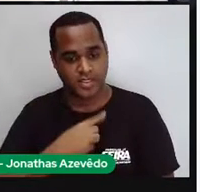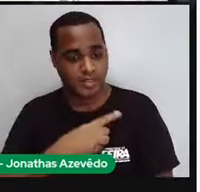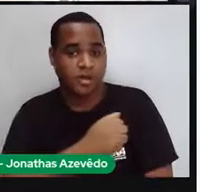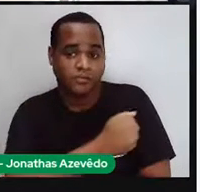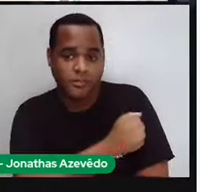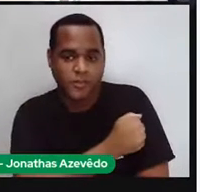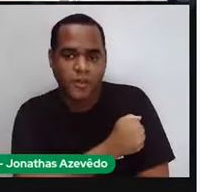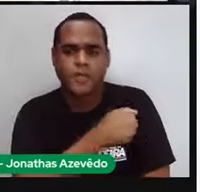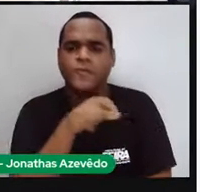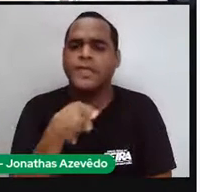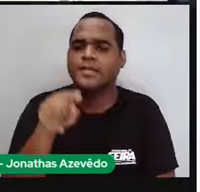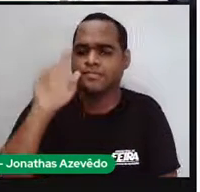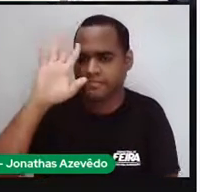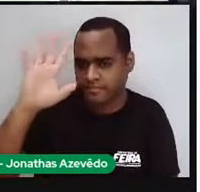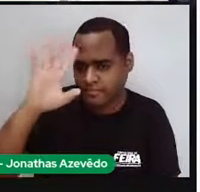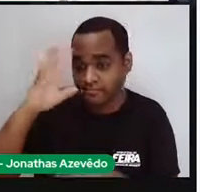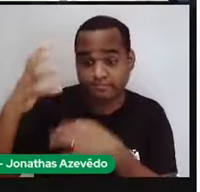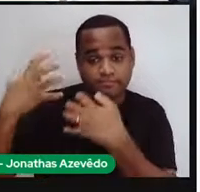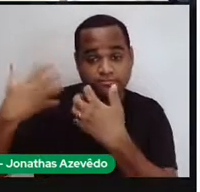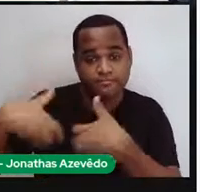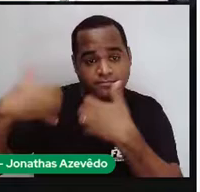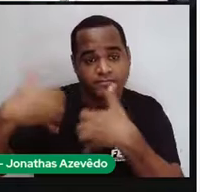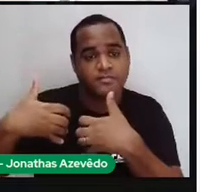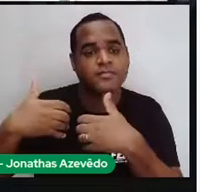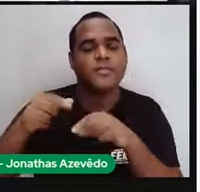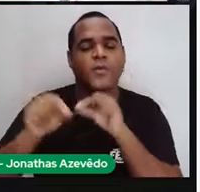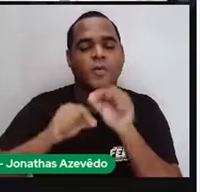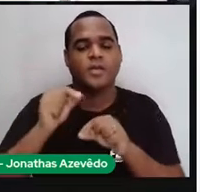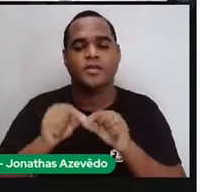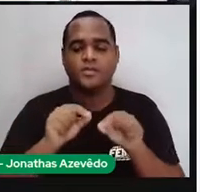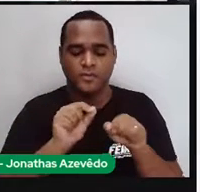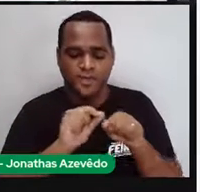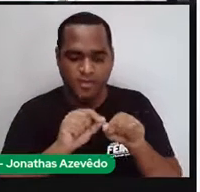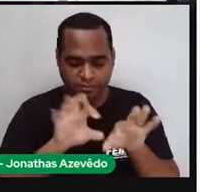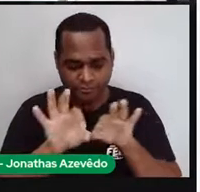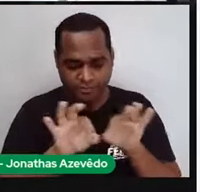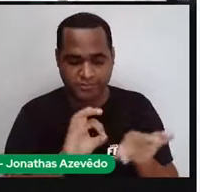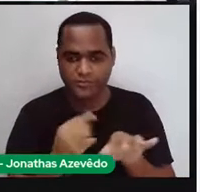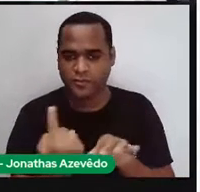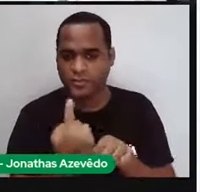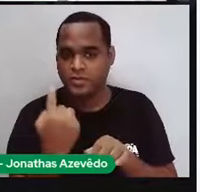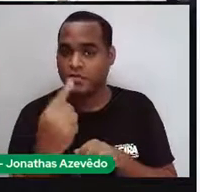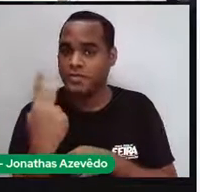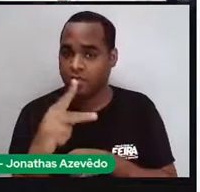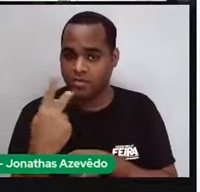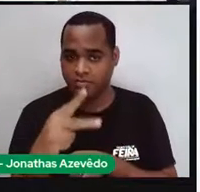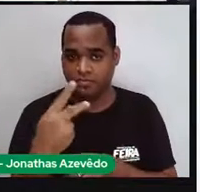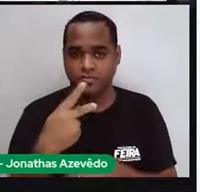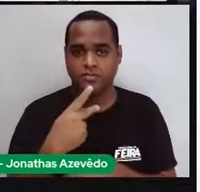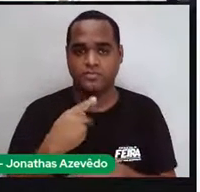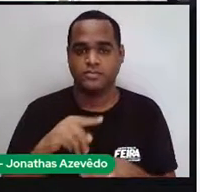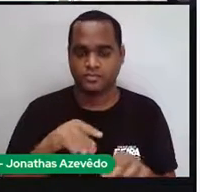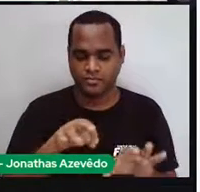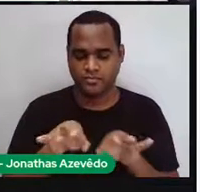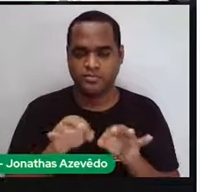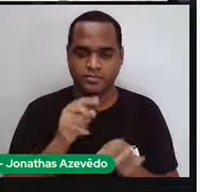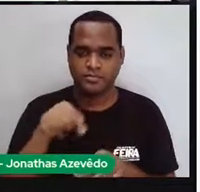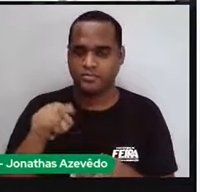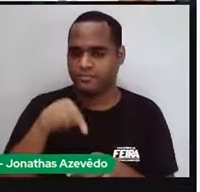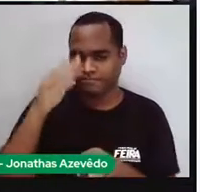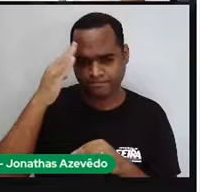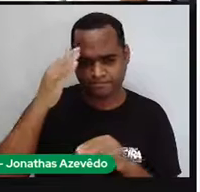tentasse raciocinar e fazer sozinho essa situação aqui para